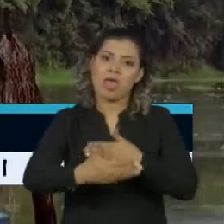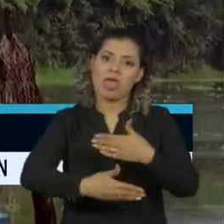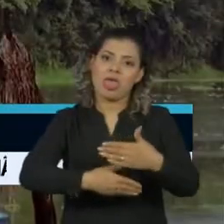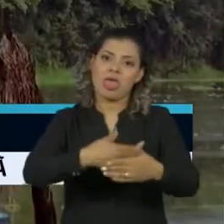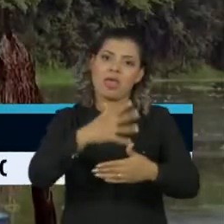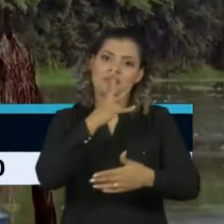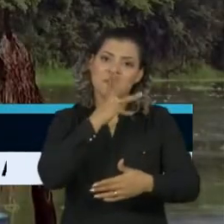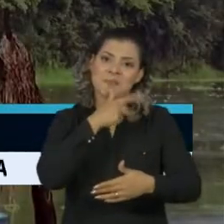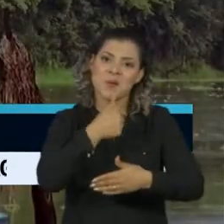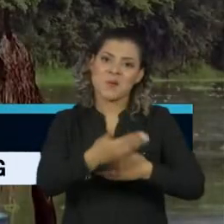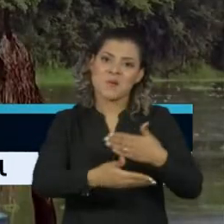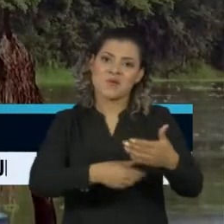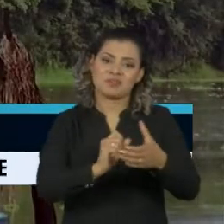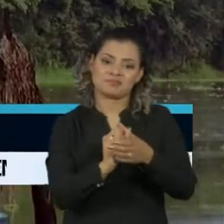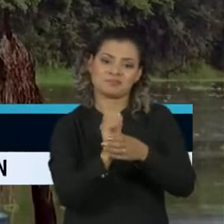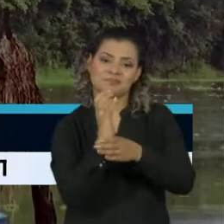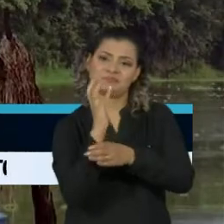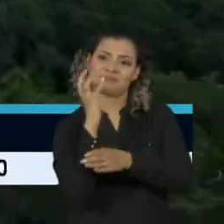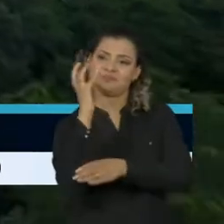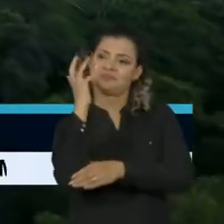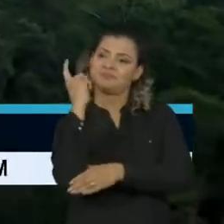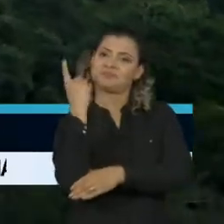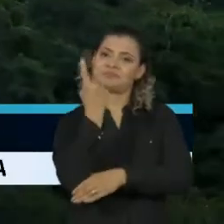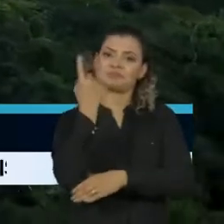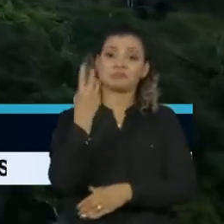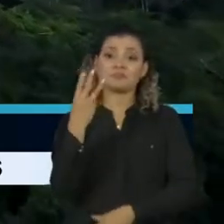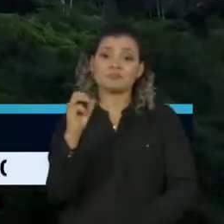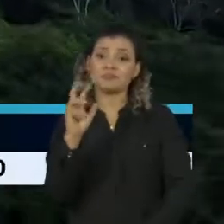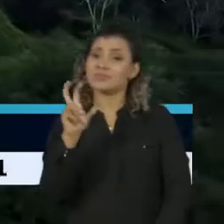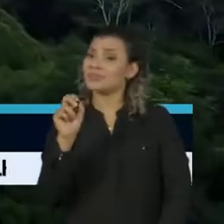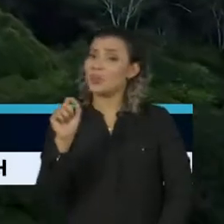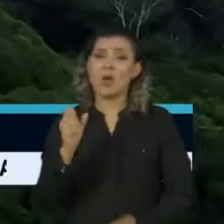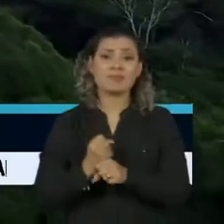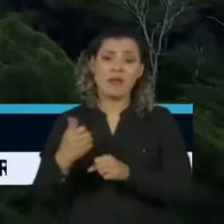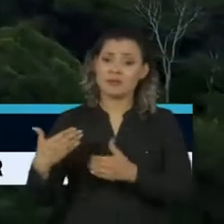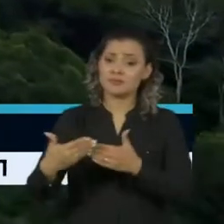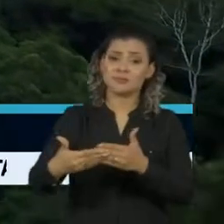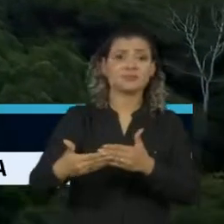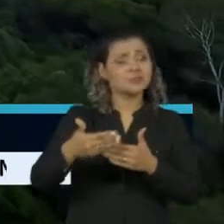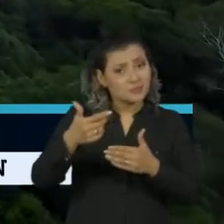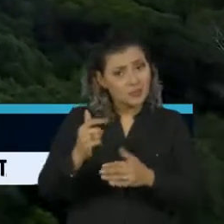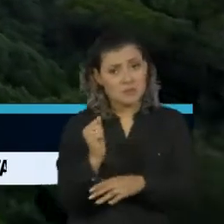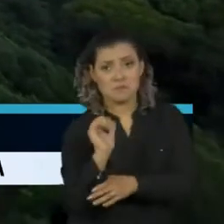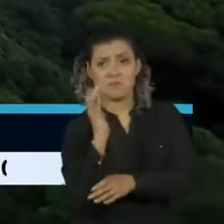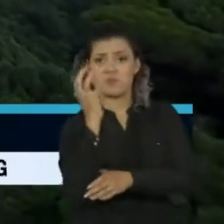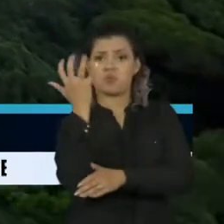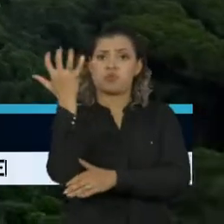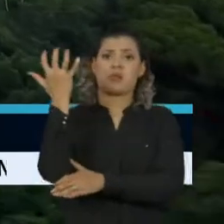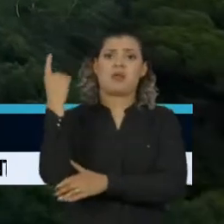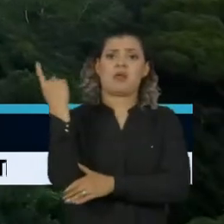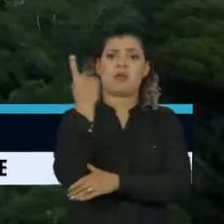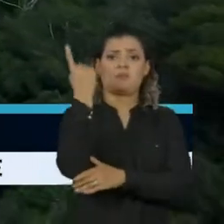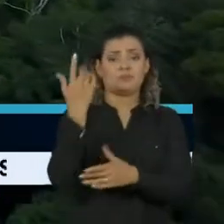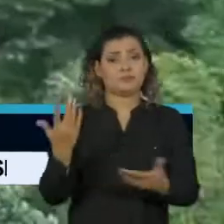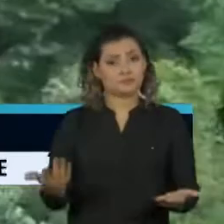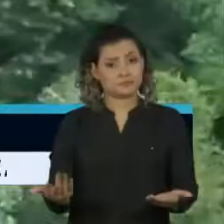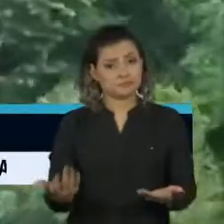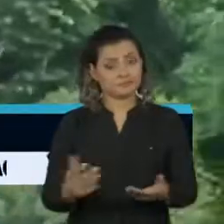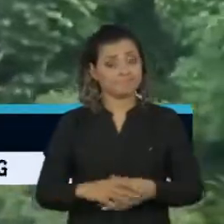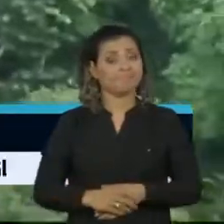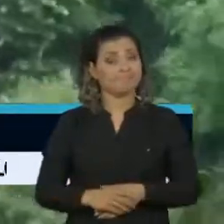né, uma grande árvore pode levar 30, 50 anos para chegar nesse tamanho grande que a gente